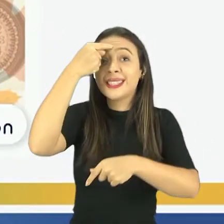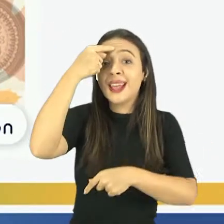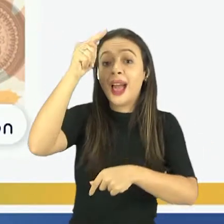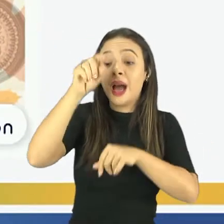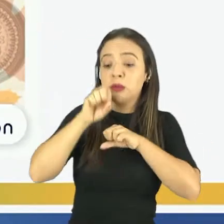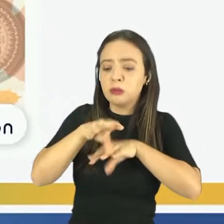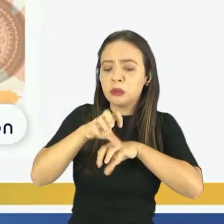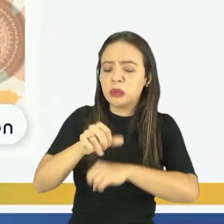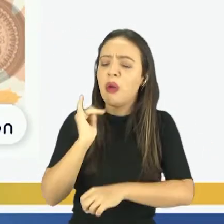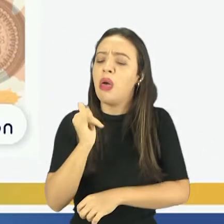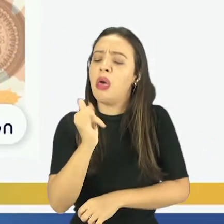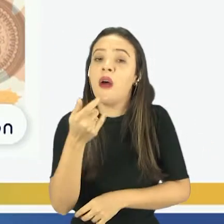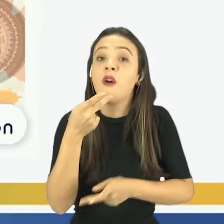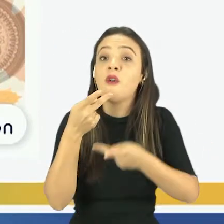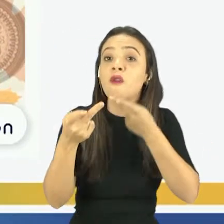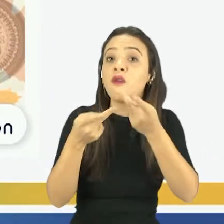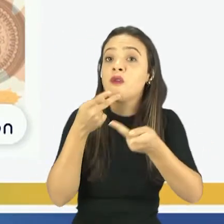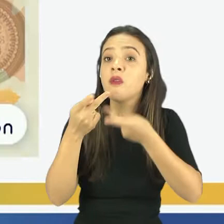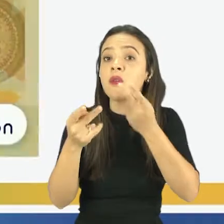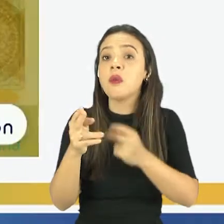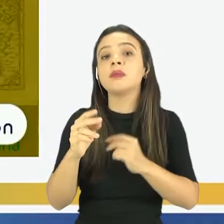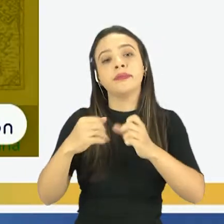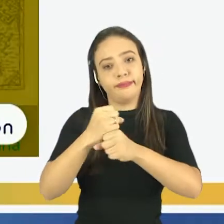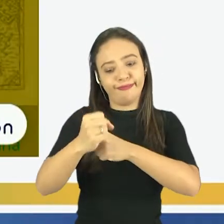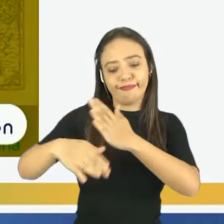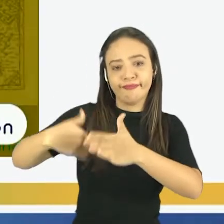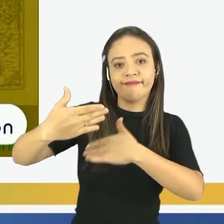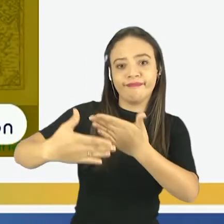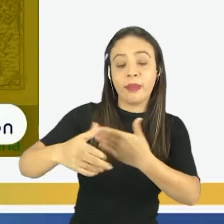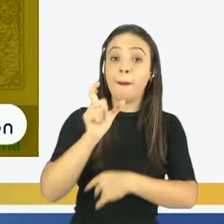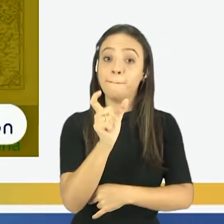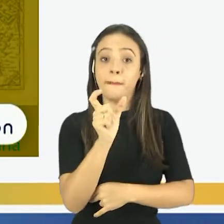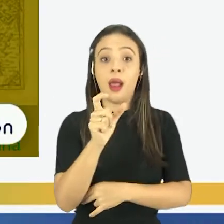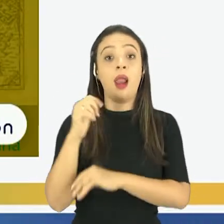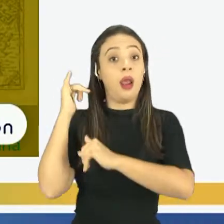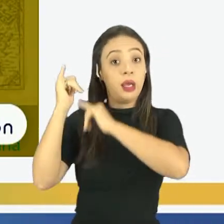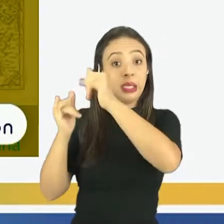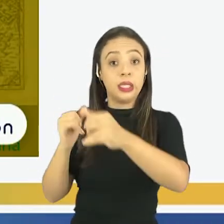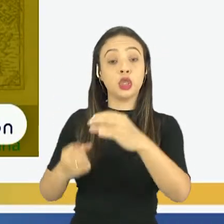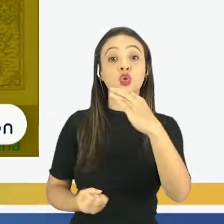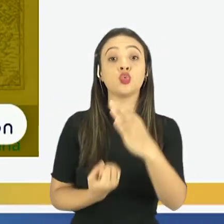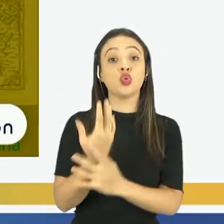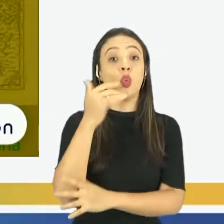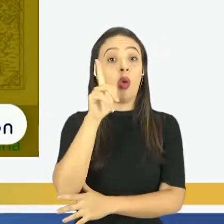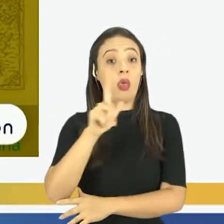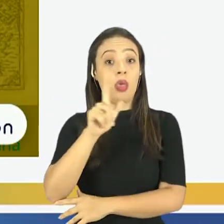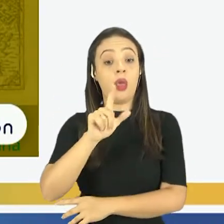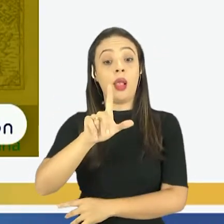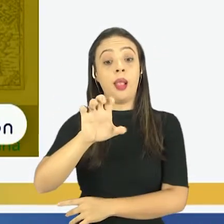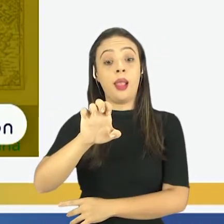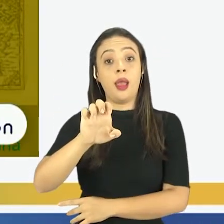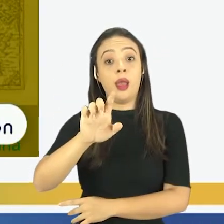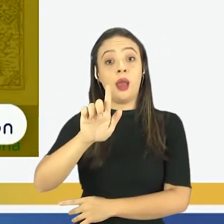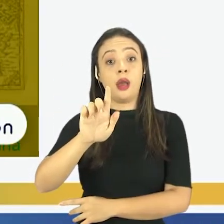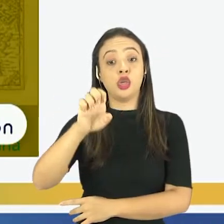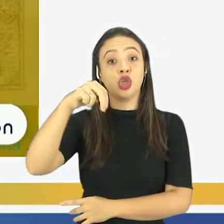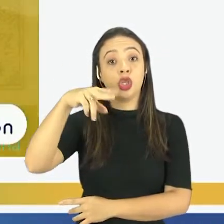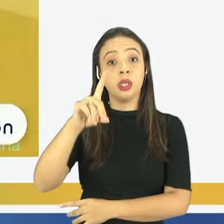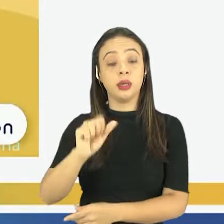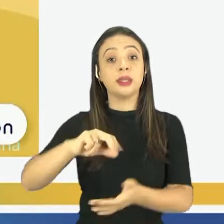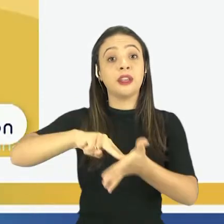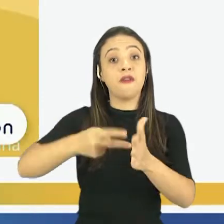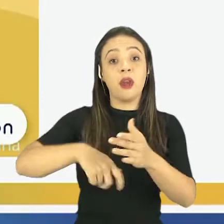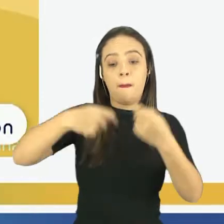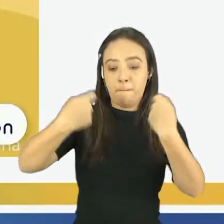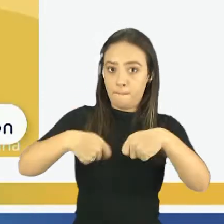e transmitidas oralmente através dos tempos. A palavra lenda vem do latim legenda, que significa o que deve ser